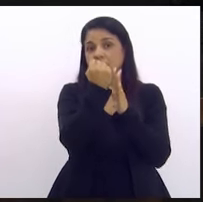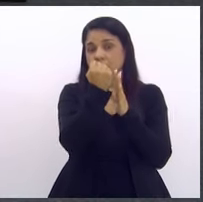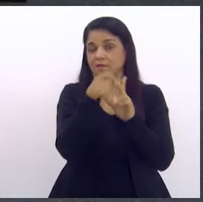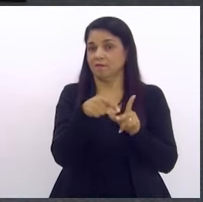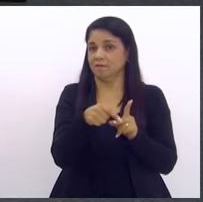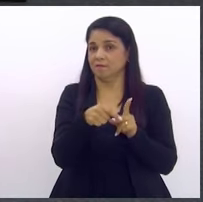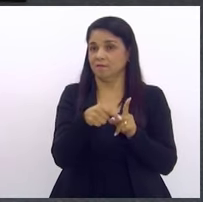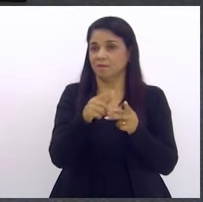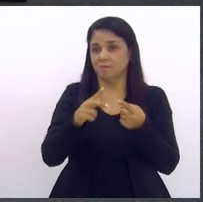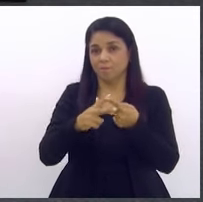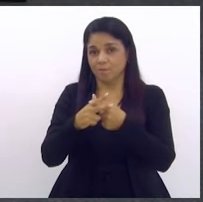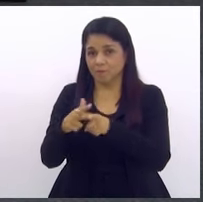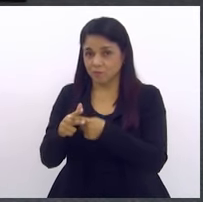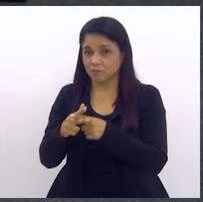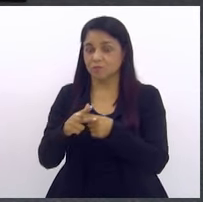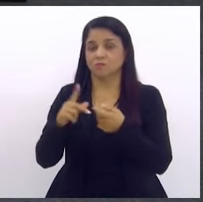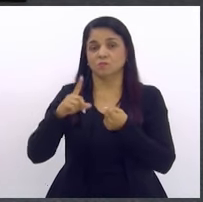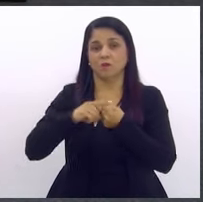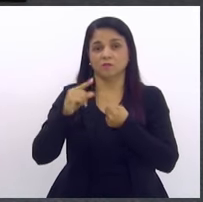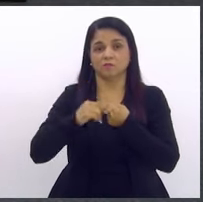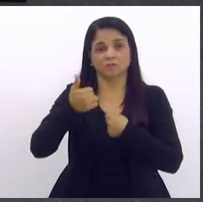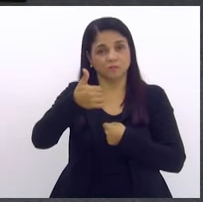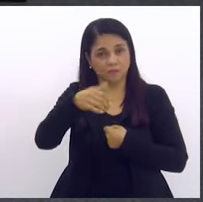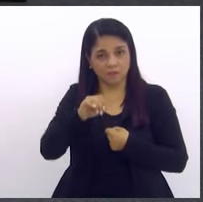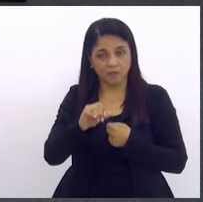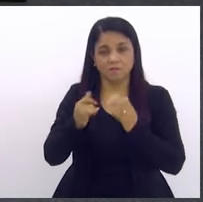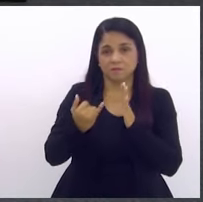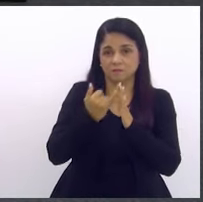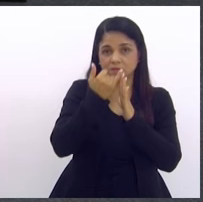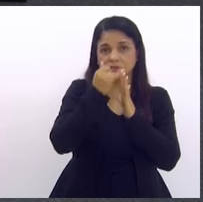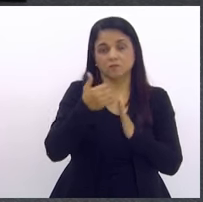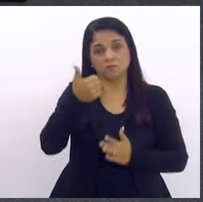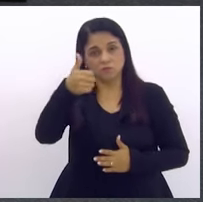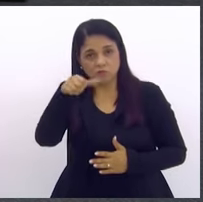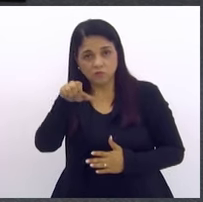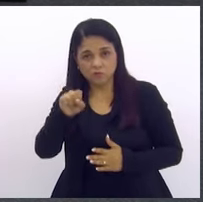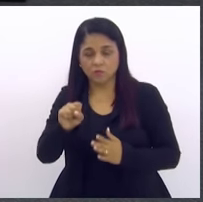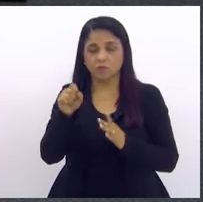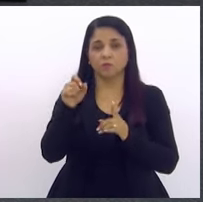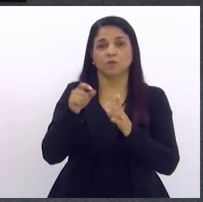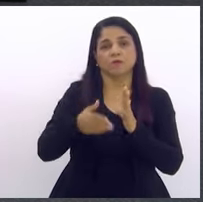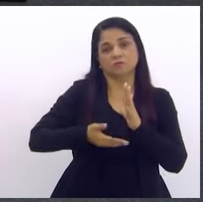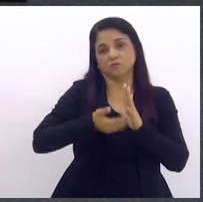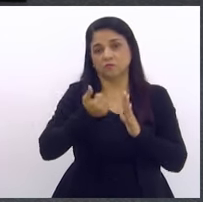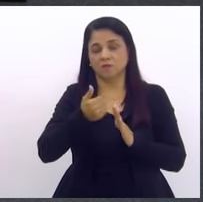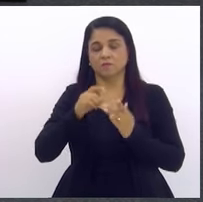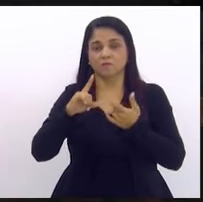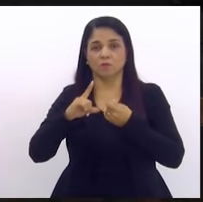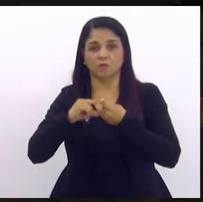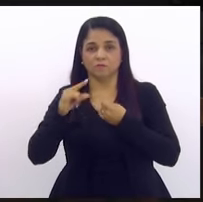Pela manutenção do artigo 10º, inciso 18, e a derrubada do artigo 8º.